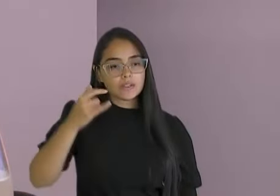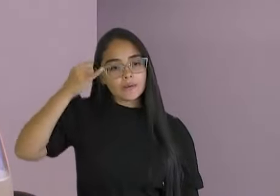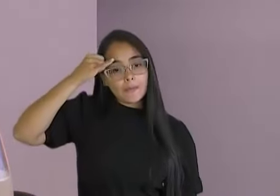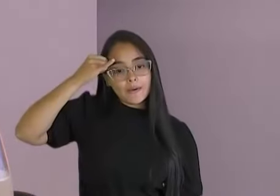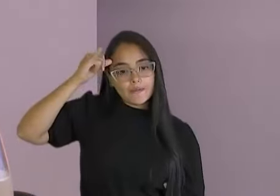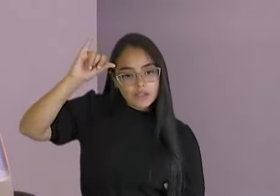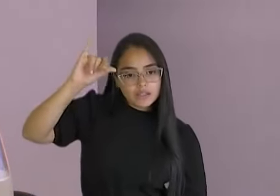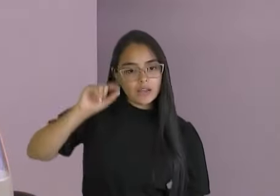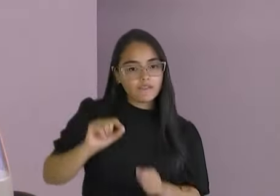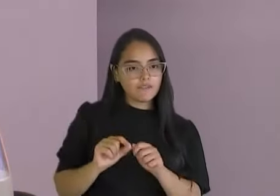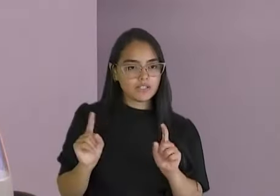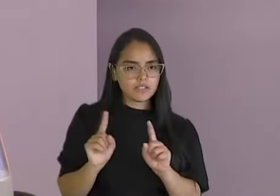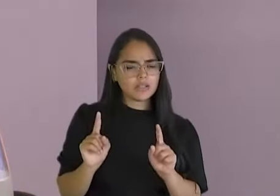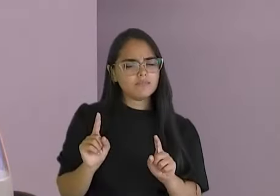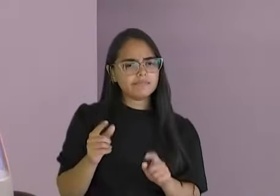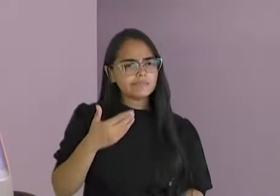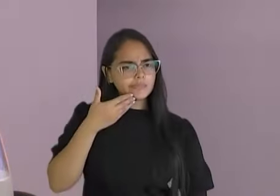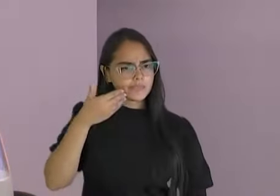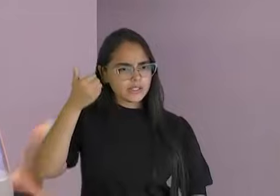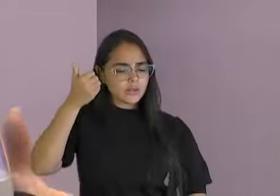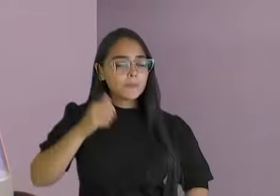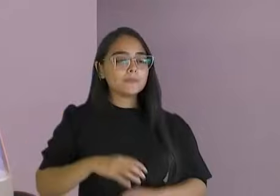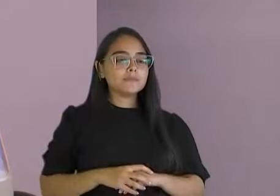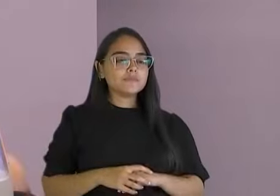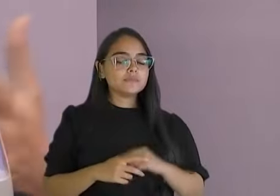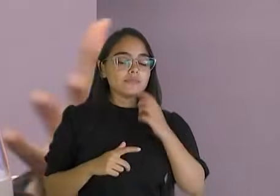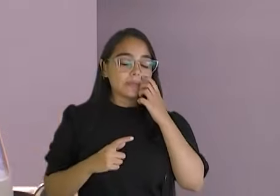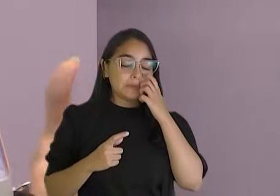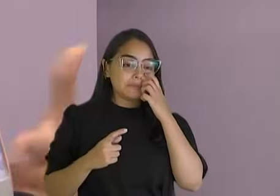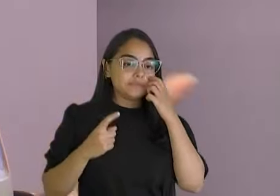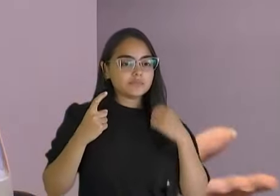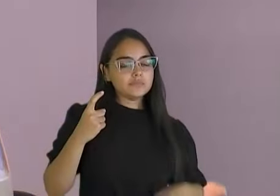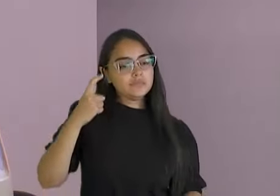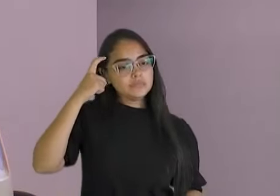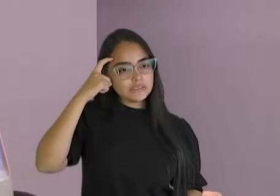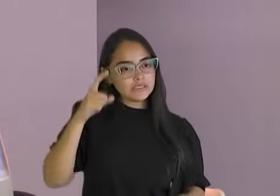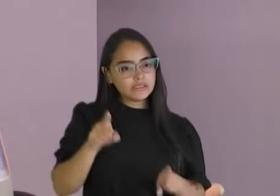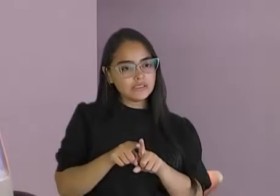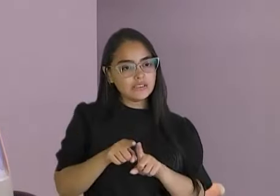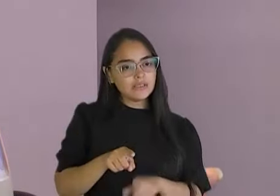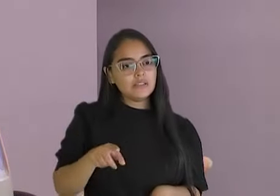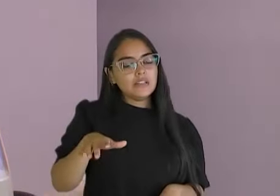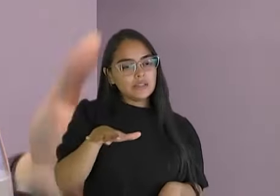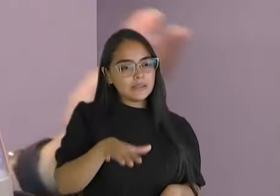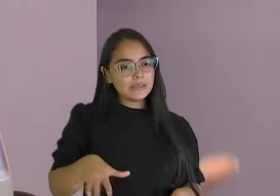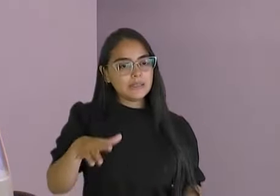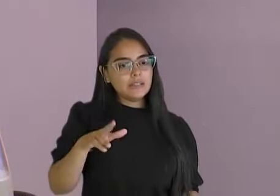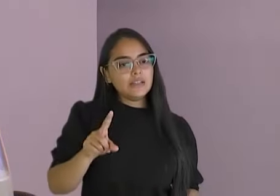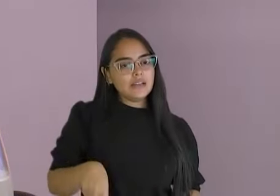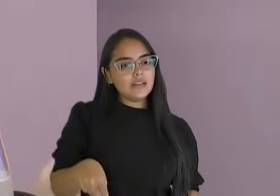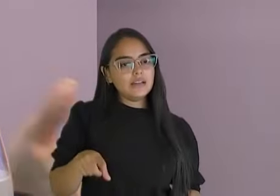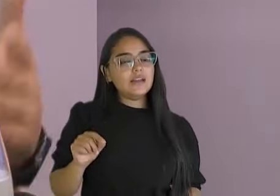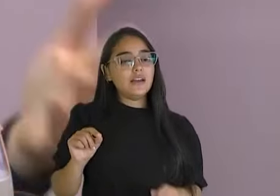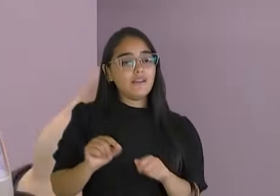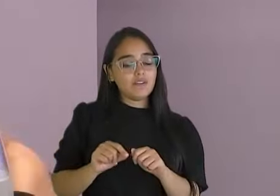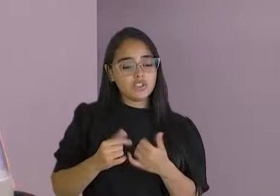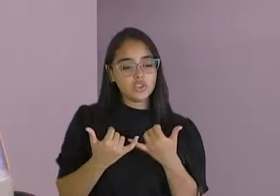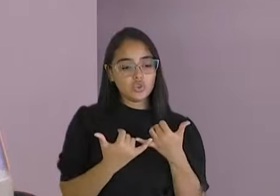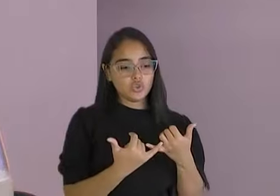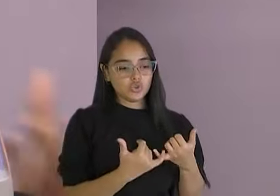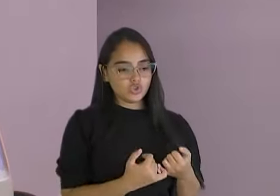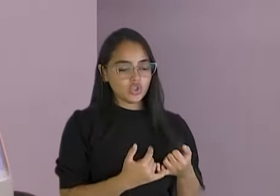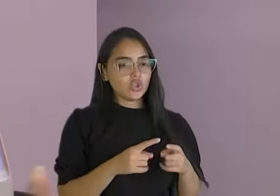não fazendo, melhor ainda, né? E aí a gente tem que pensar, né, o público que está mais ali recorrente a fazer esse uso de jogos, que a gente falou,